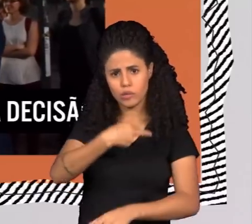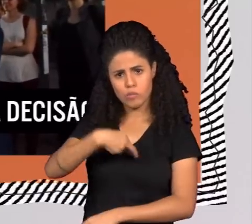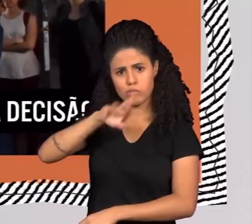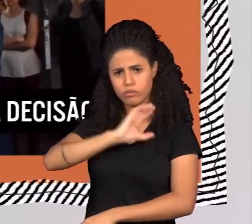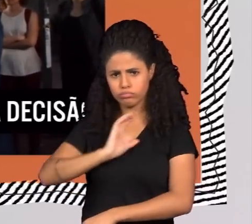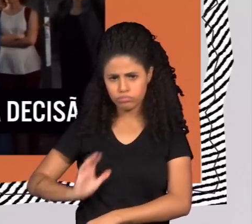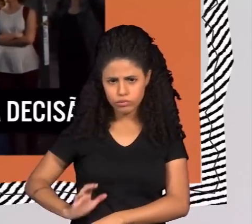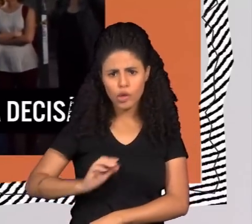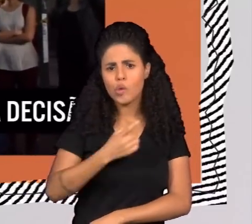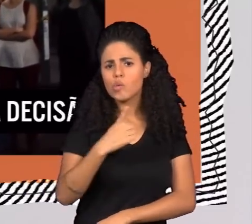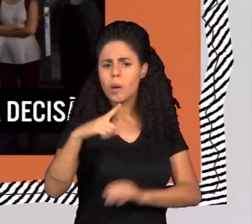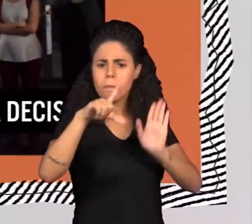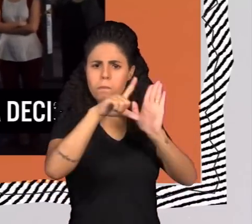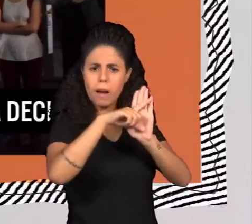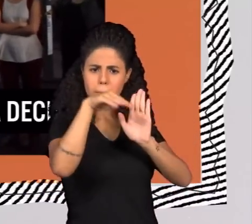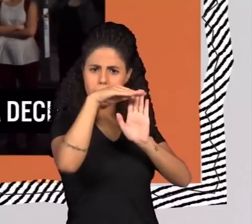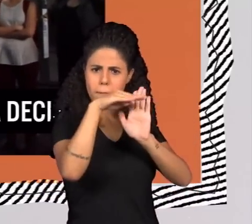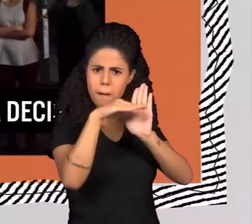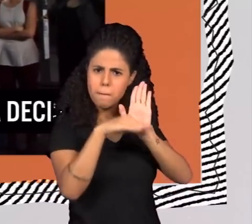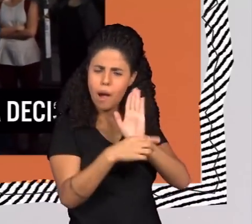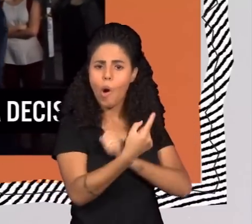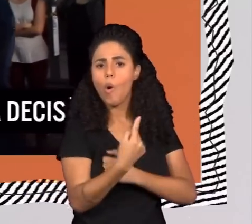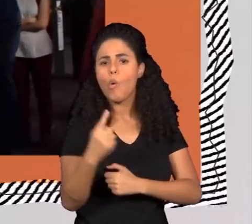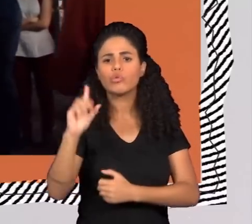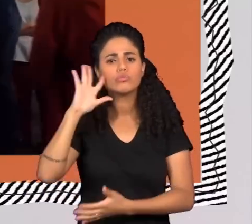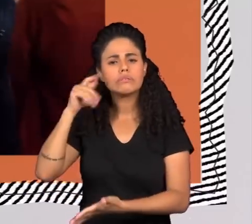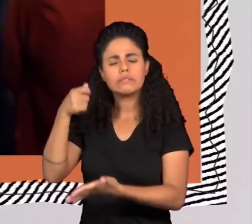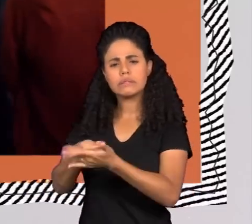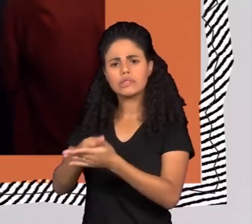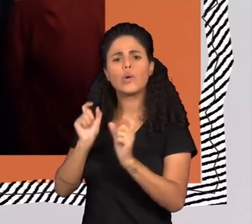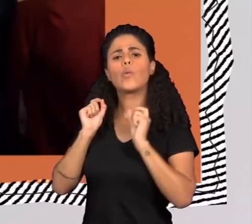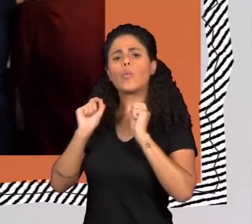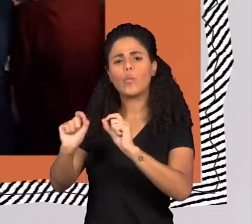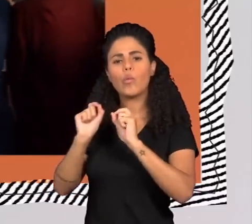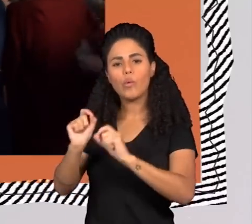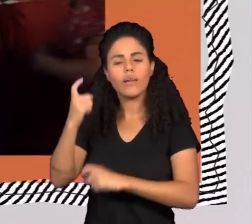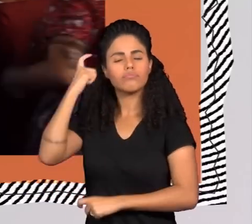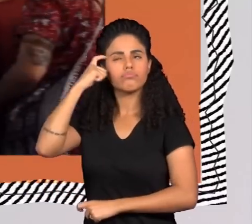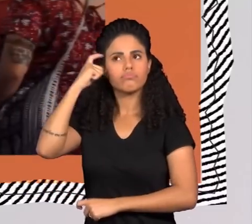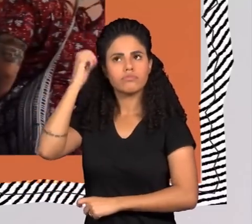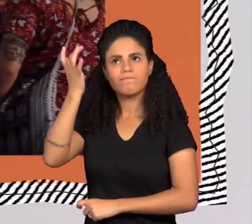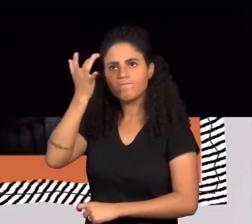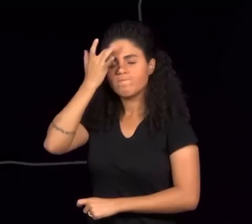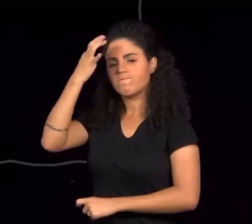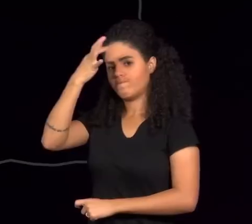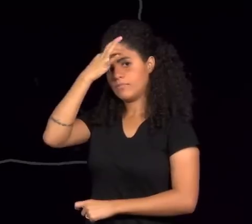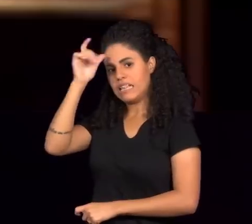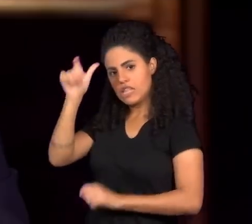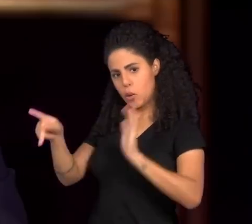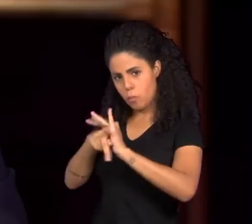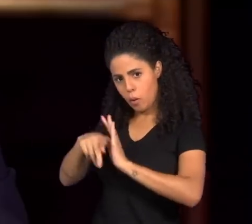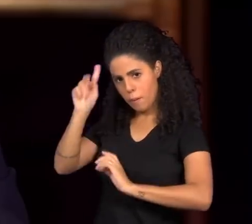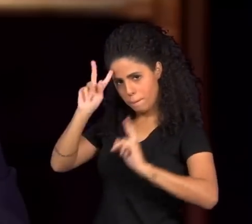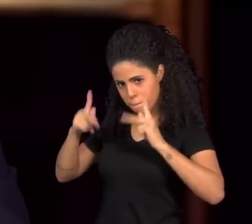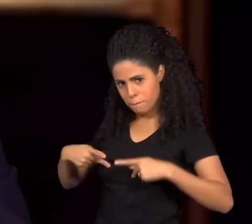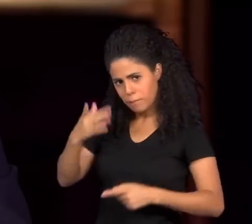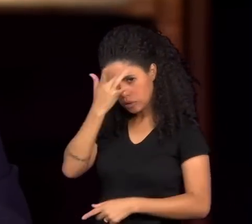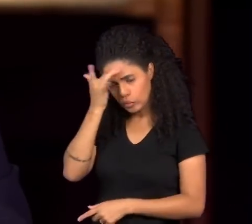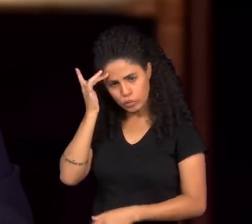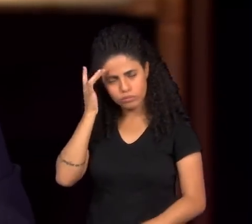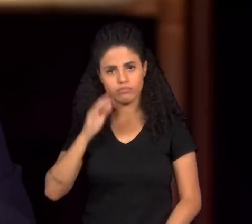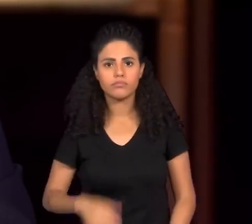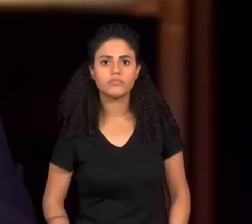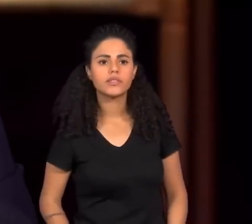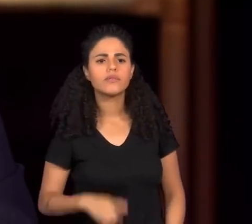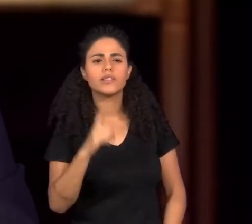o último recurso para uma decisão é a própria consciência da pessoa. Você já sofreu uma tentação, assim,